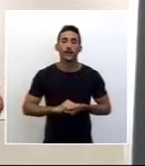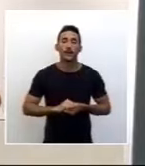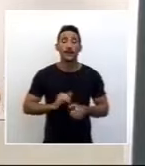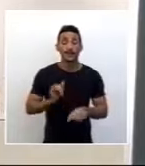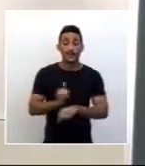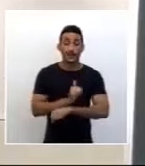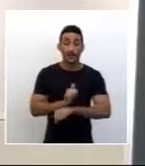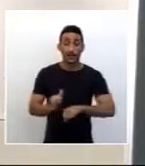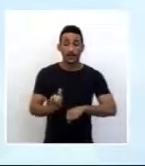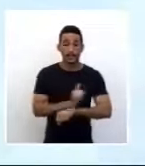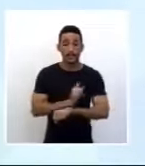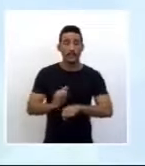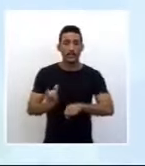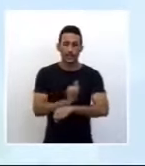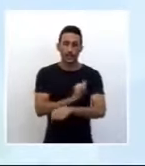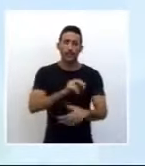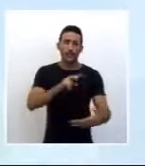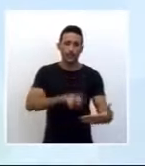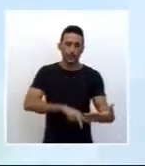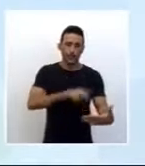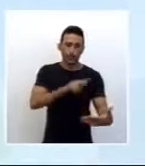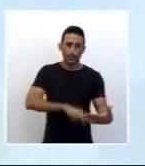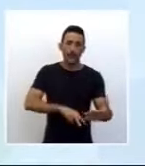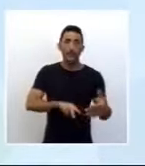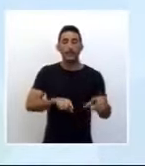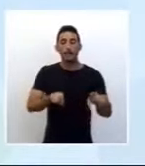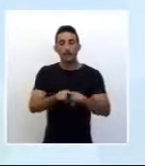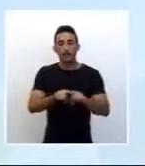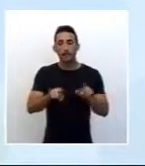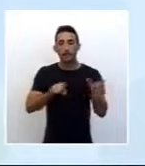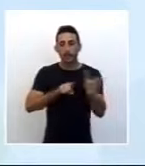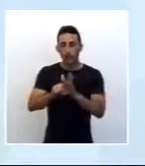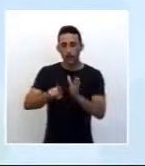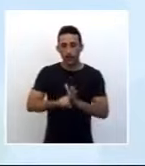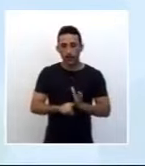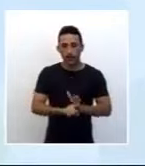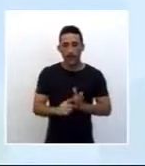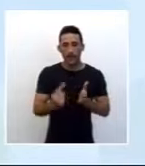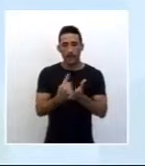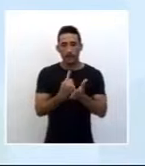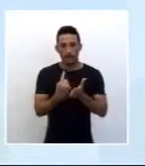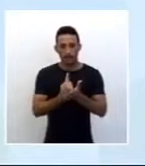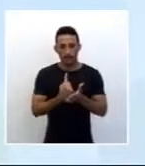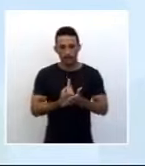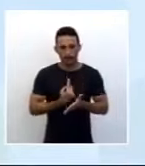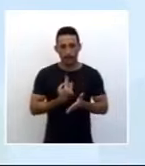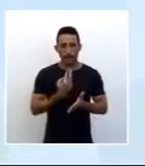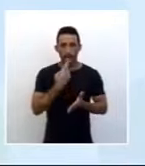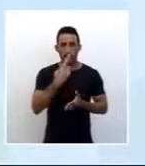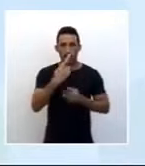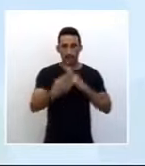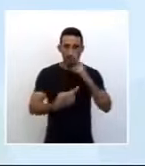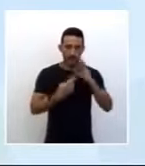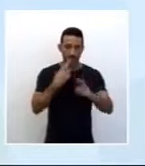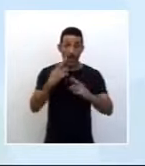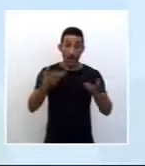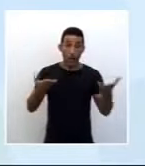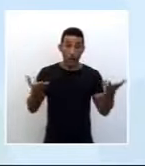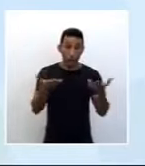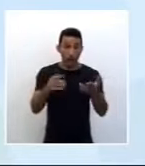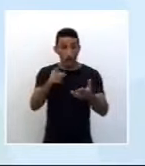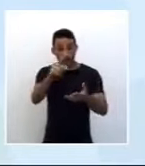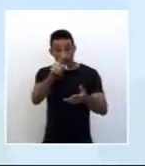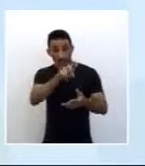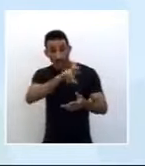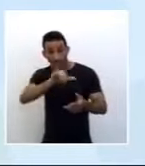nas estratégias de leituras Quais são os vivências perguntas e respostas que que você vai fazer agora você vai organizar o seu